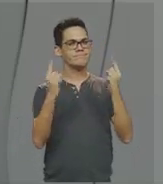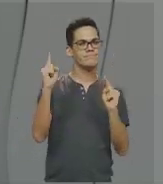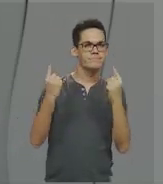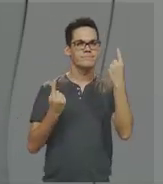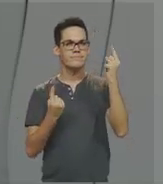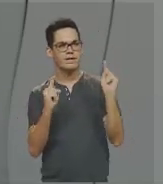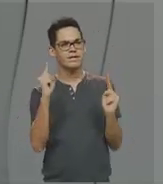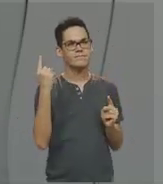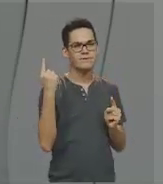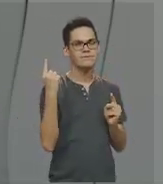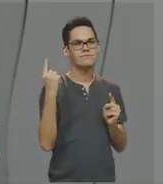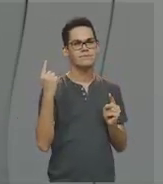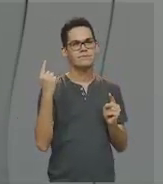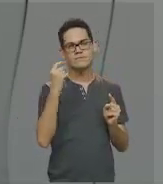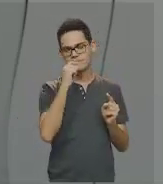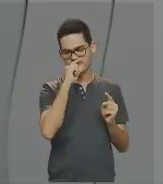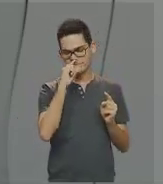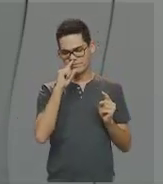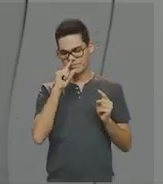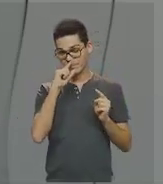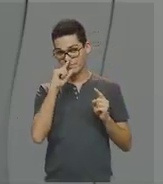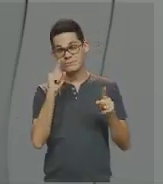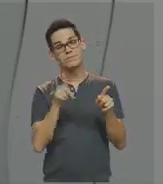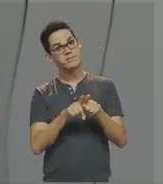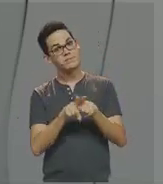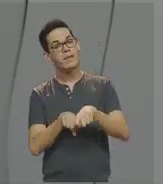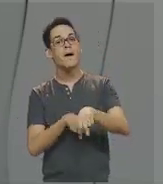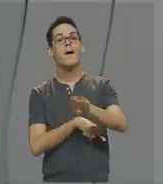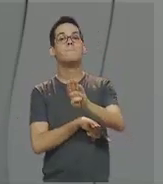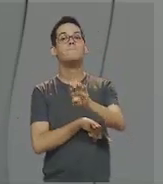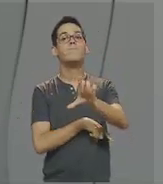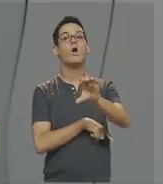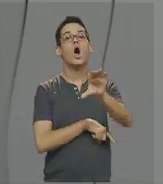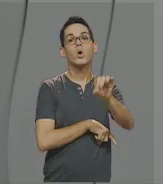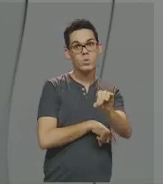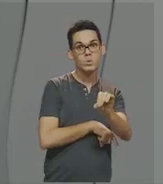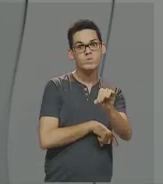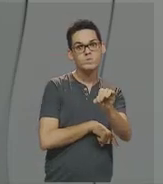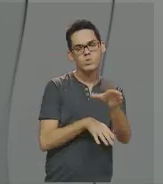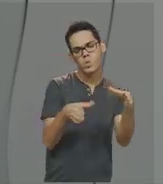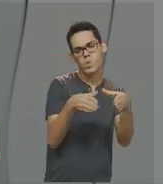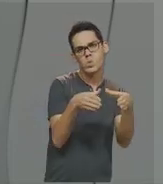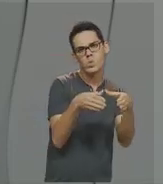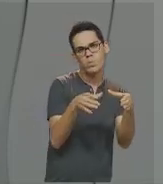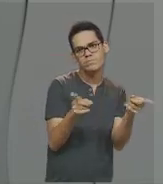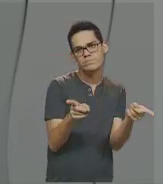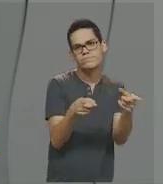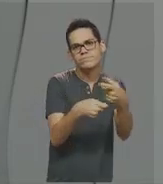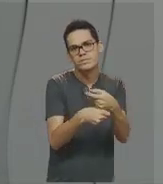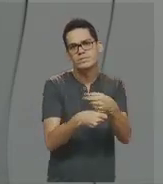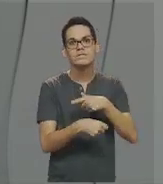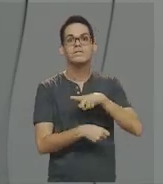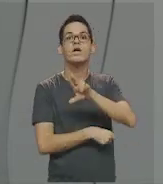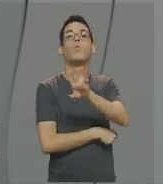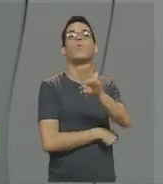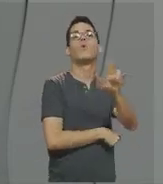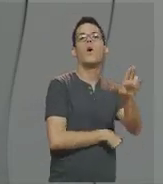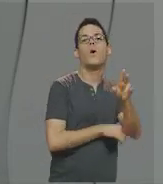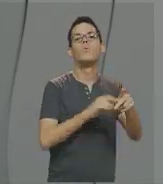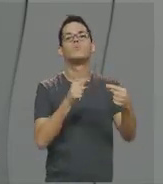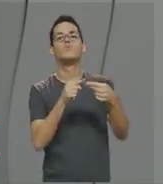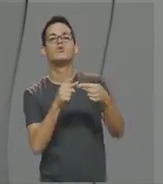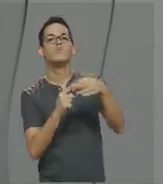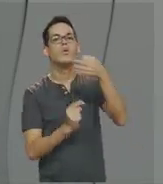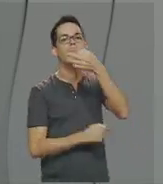seja, que é uma proporção menor, eles também às vezes trabalham com temas, né? Cada bloco tem um nome, vai trabalhar com um estilo